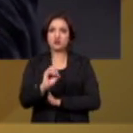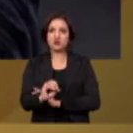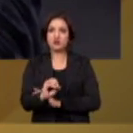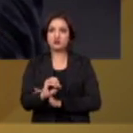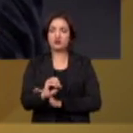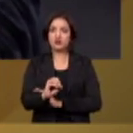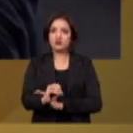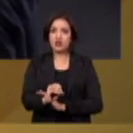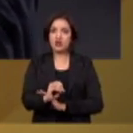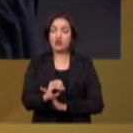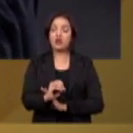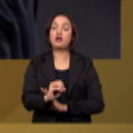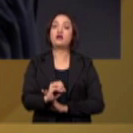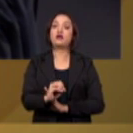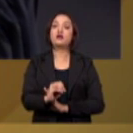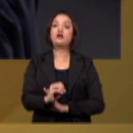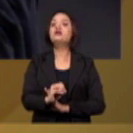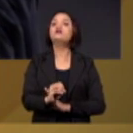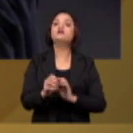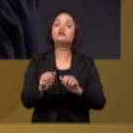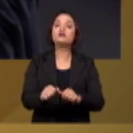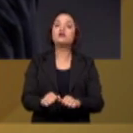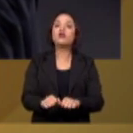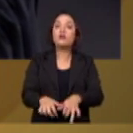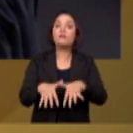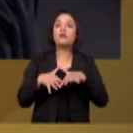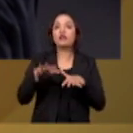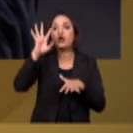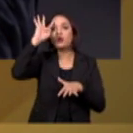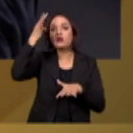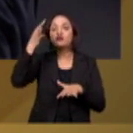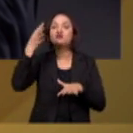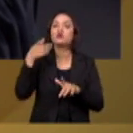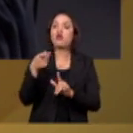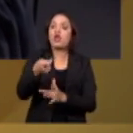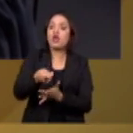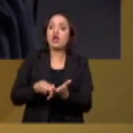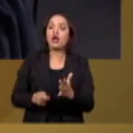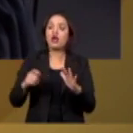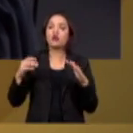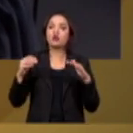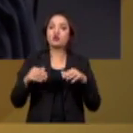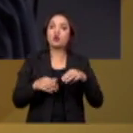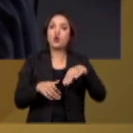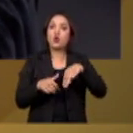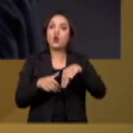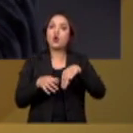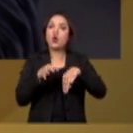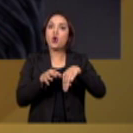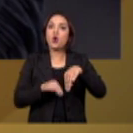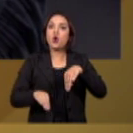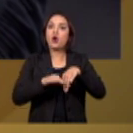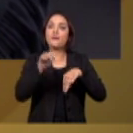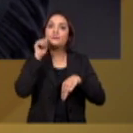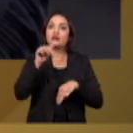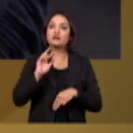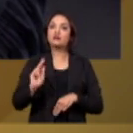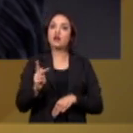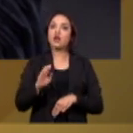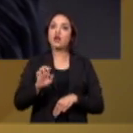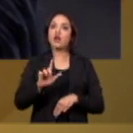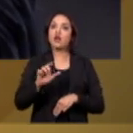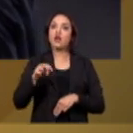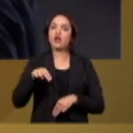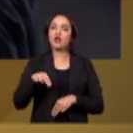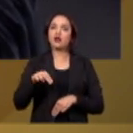decidido no plenário da relatoria da ministra ellen gracie e no início